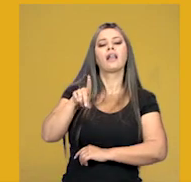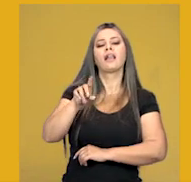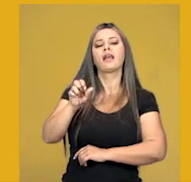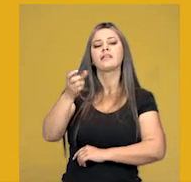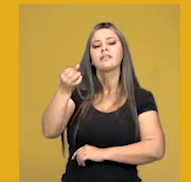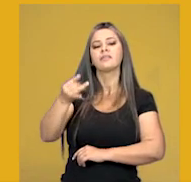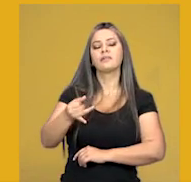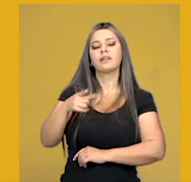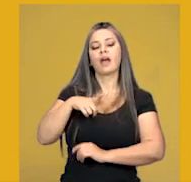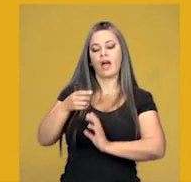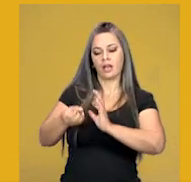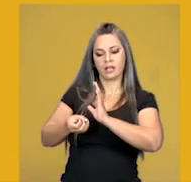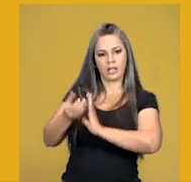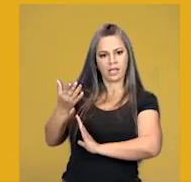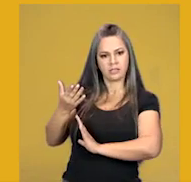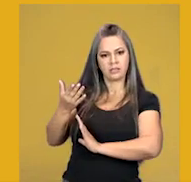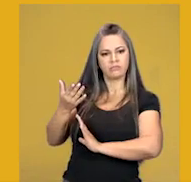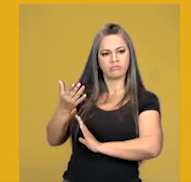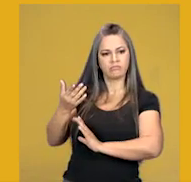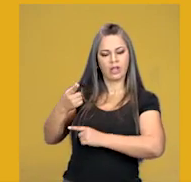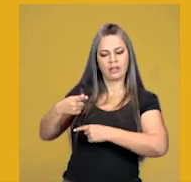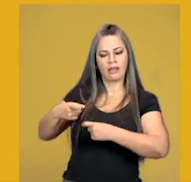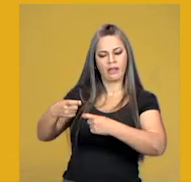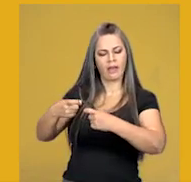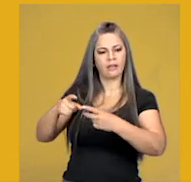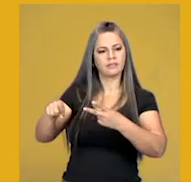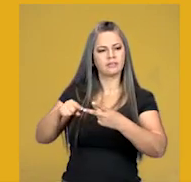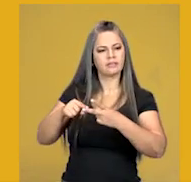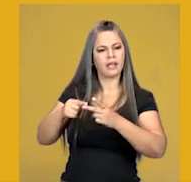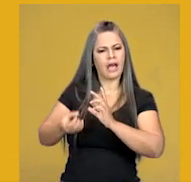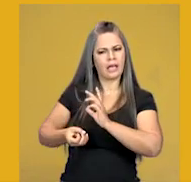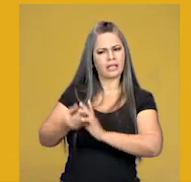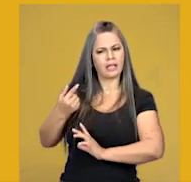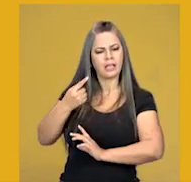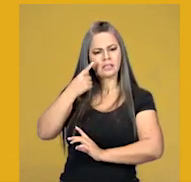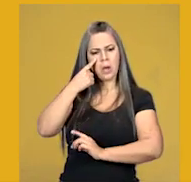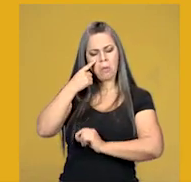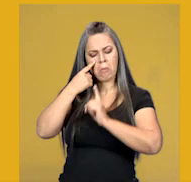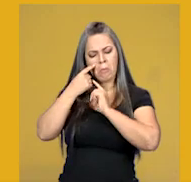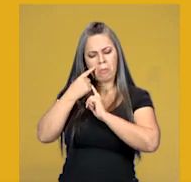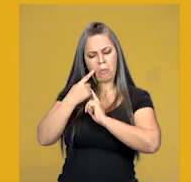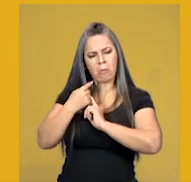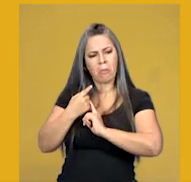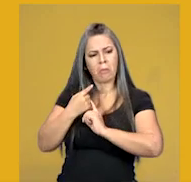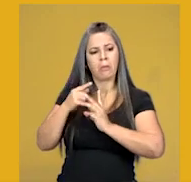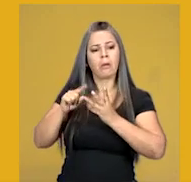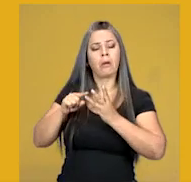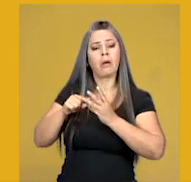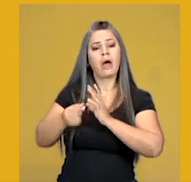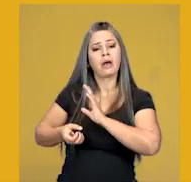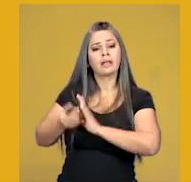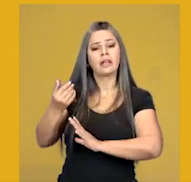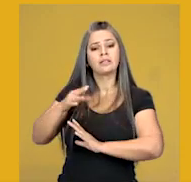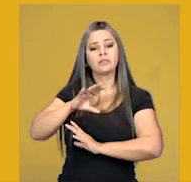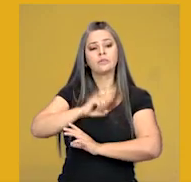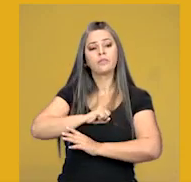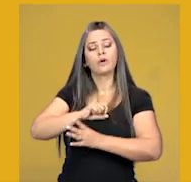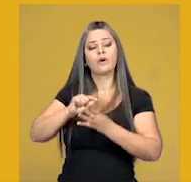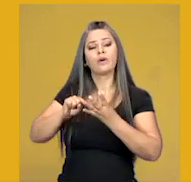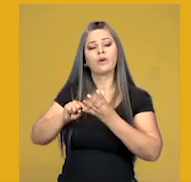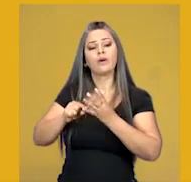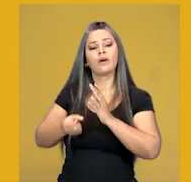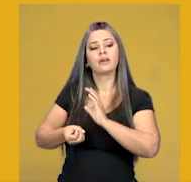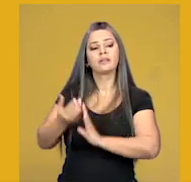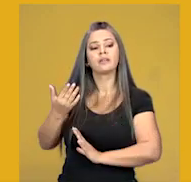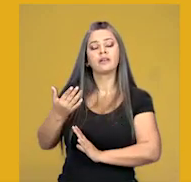da guerra, fala sobre a origem da lágrima, a origem do amor, a origem do diamante.